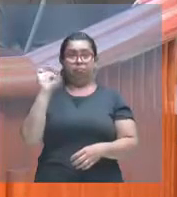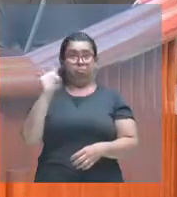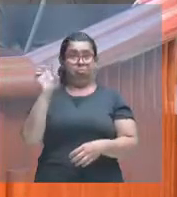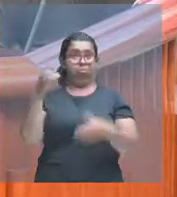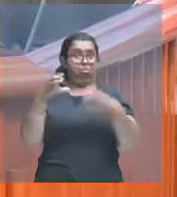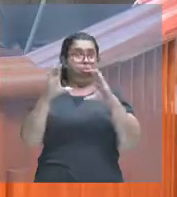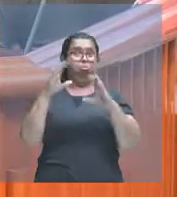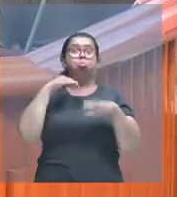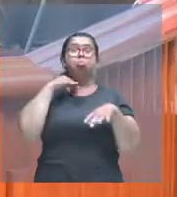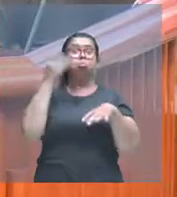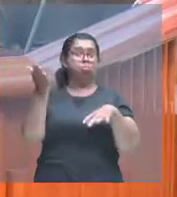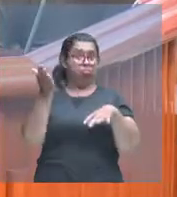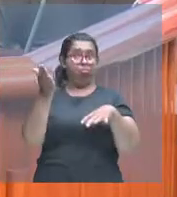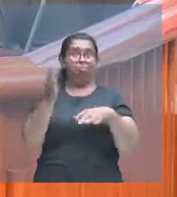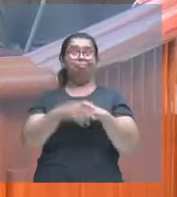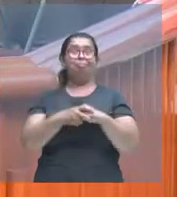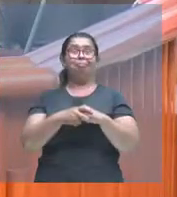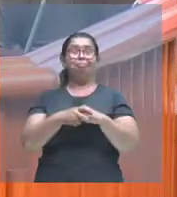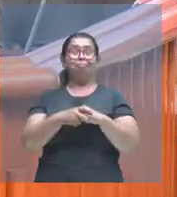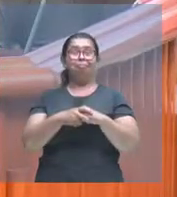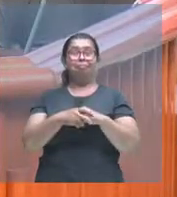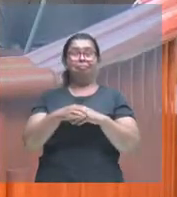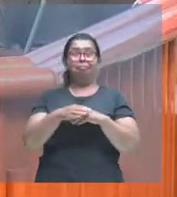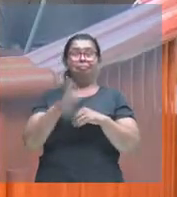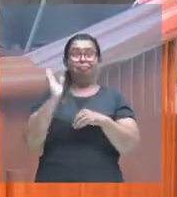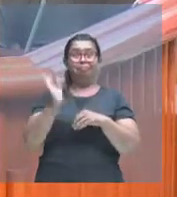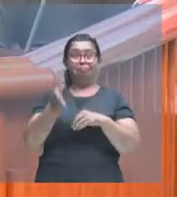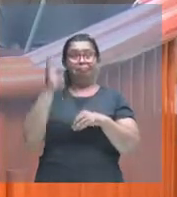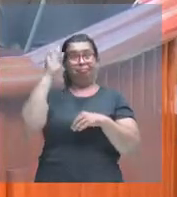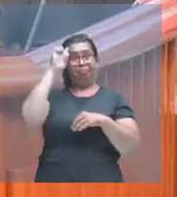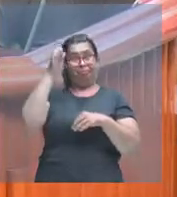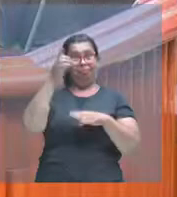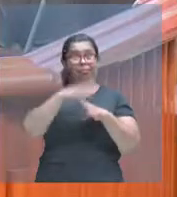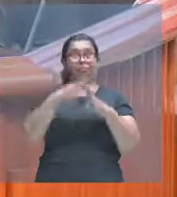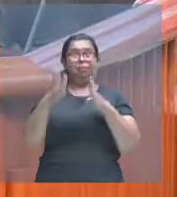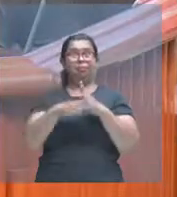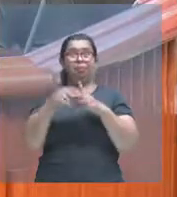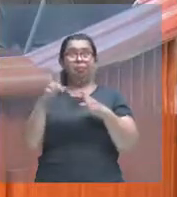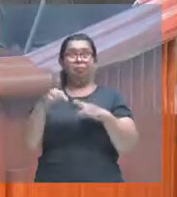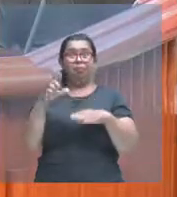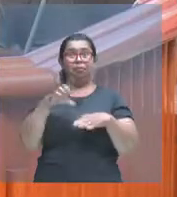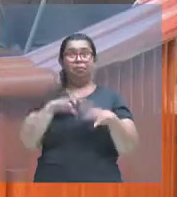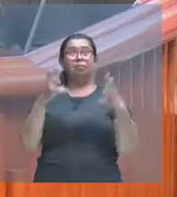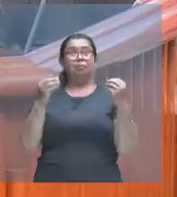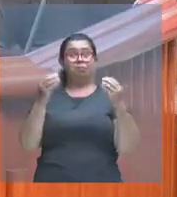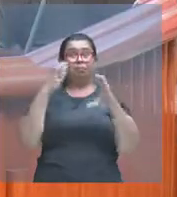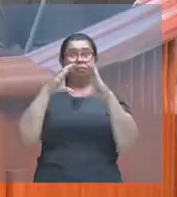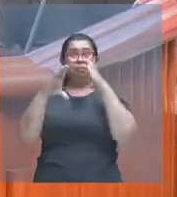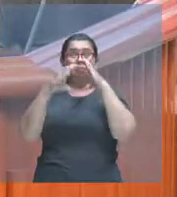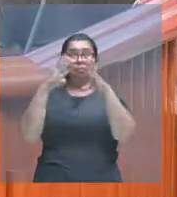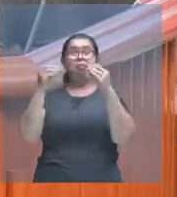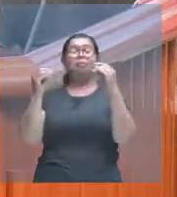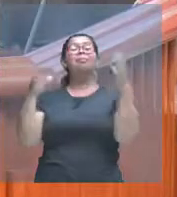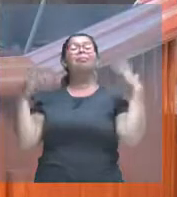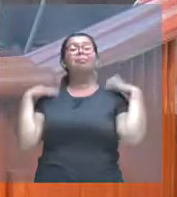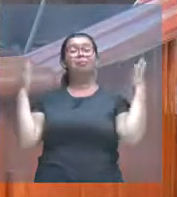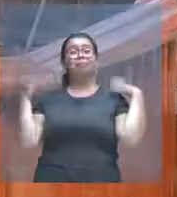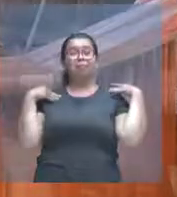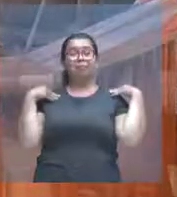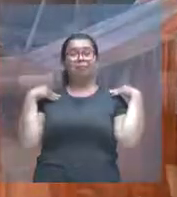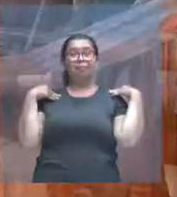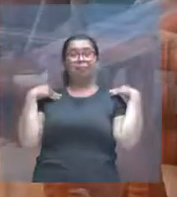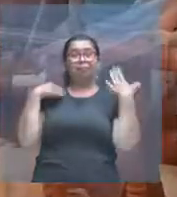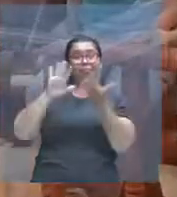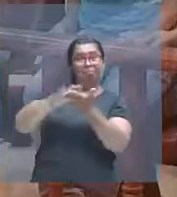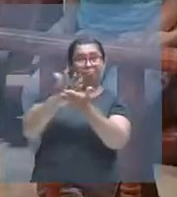sabe. Ela já mandou para todo mundo dizendo que hoje nós vamos ter muita música, muita alegria, roda de